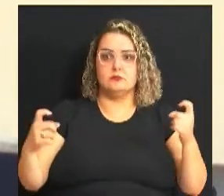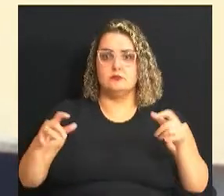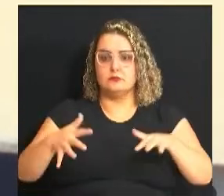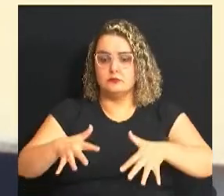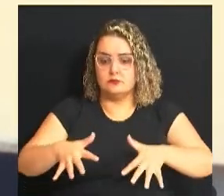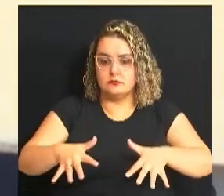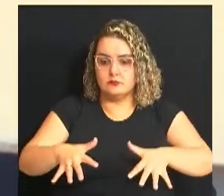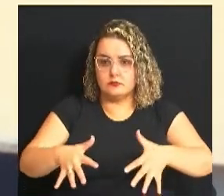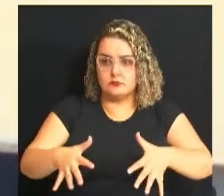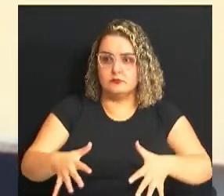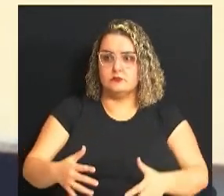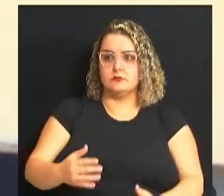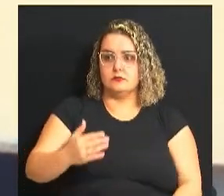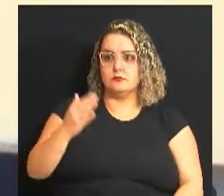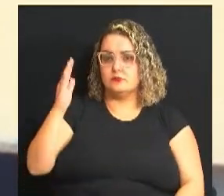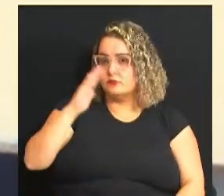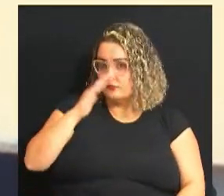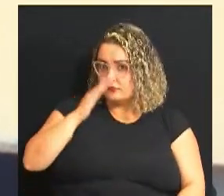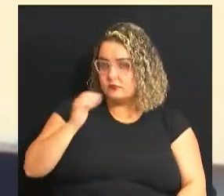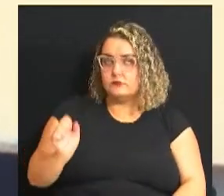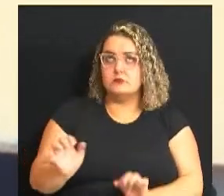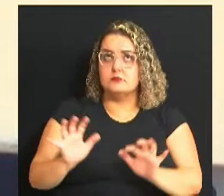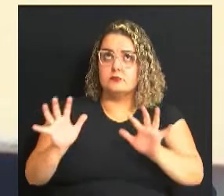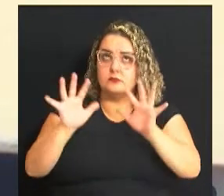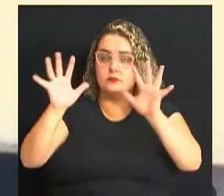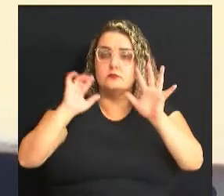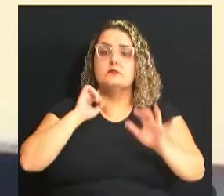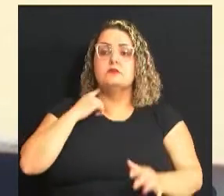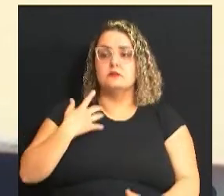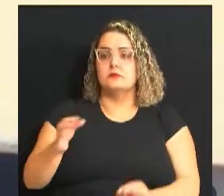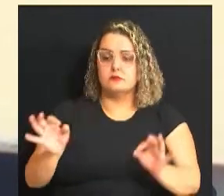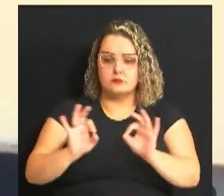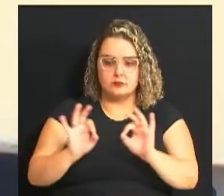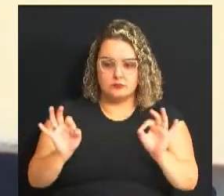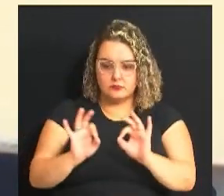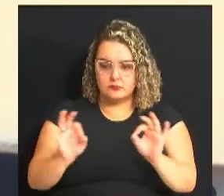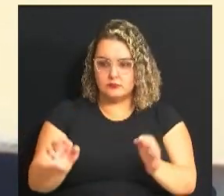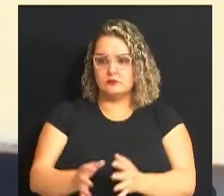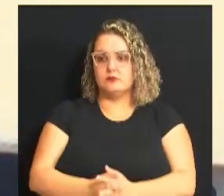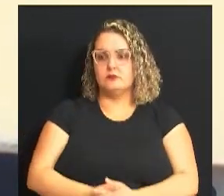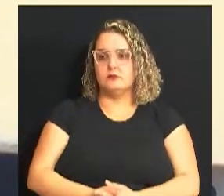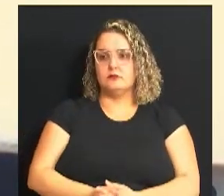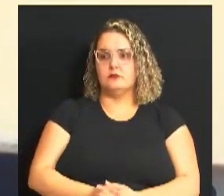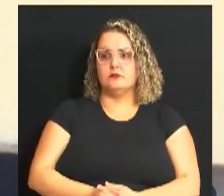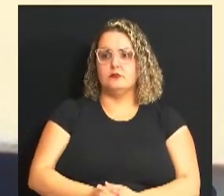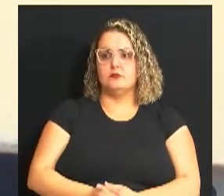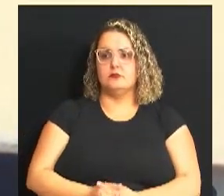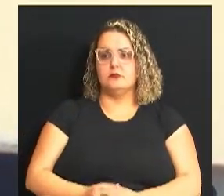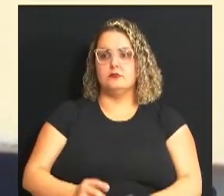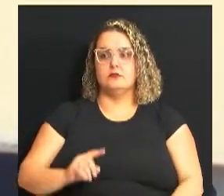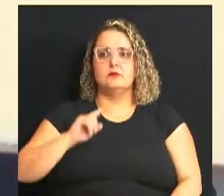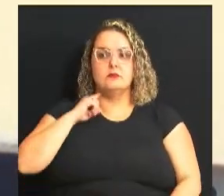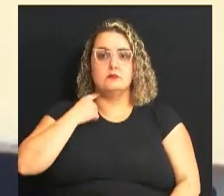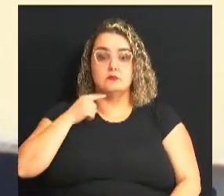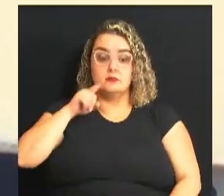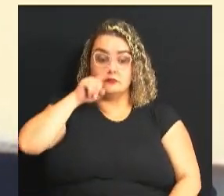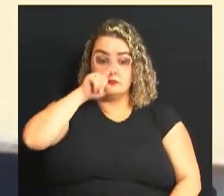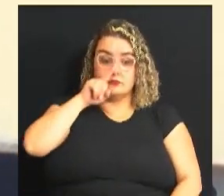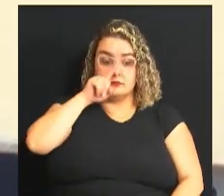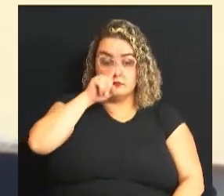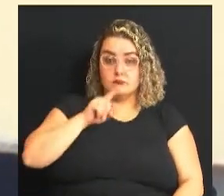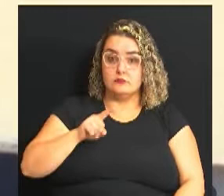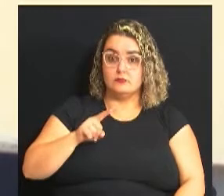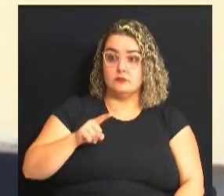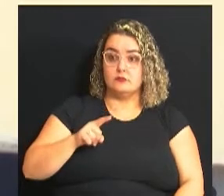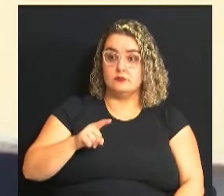trepidações, odores, fumaças, né? Nada que... resíduos nocivos ou perigosos,